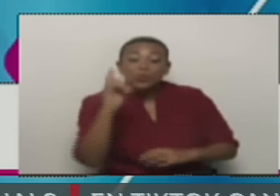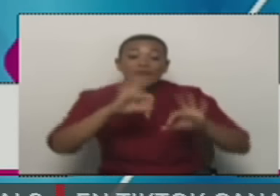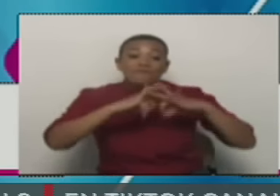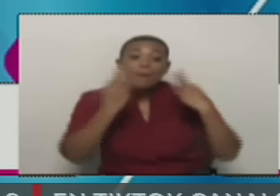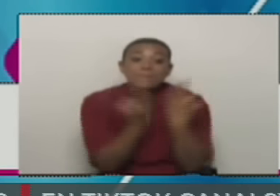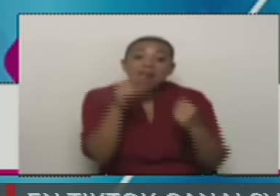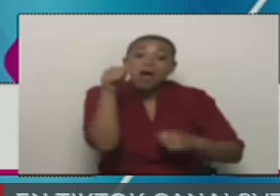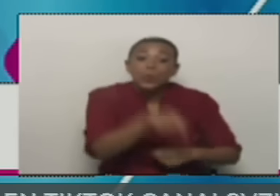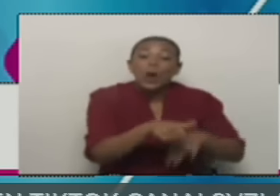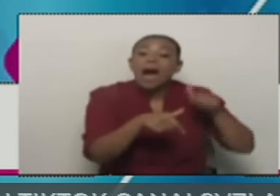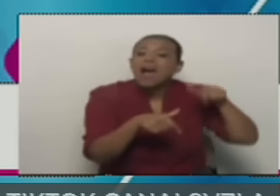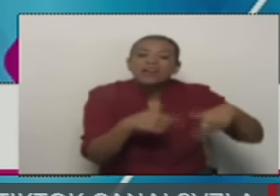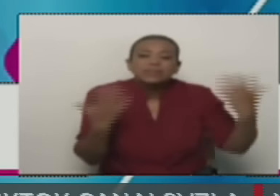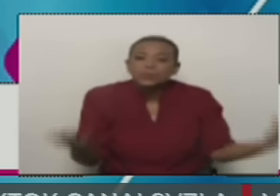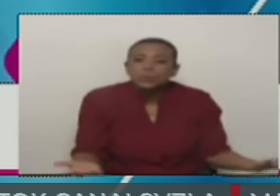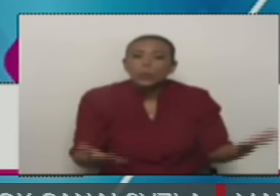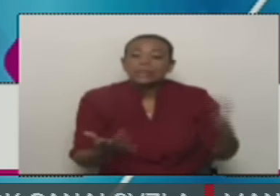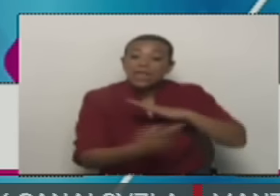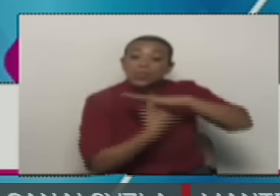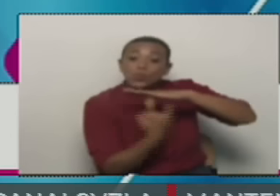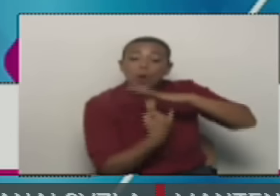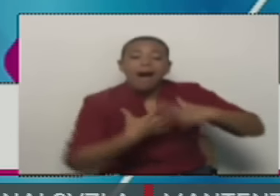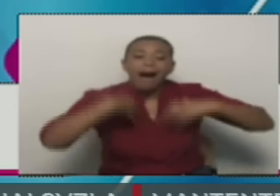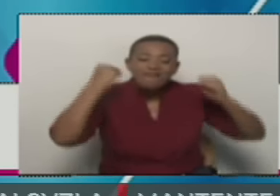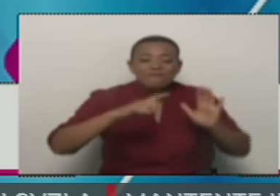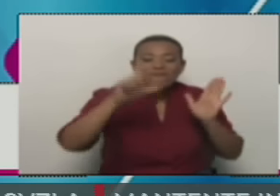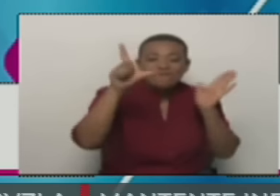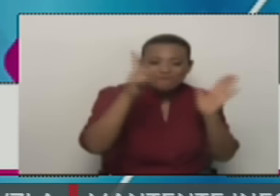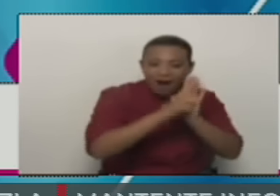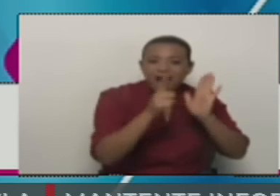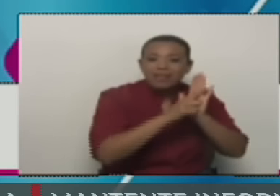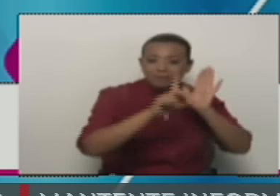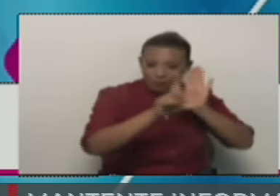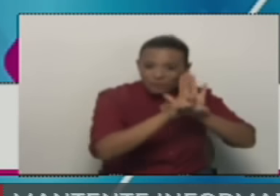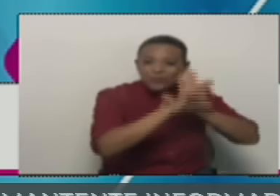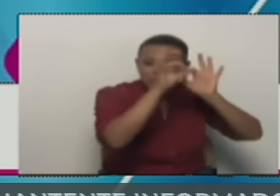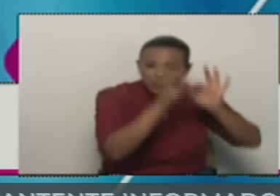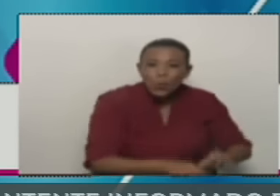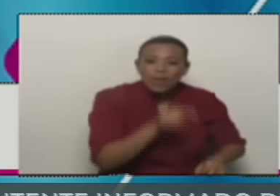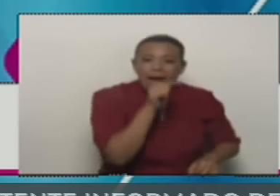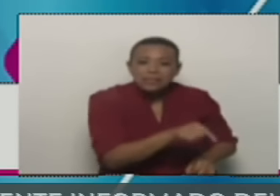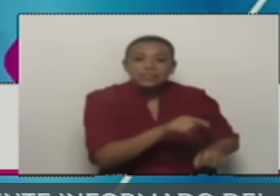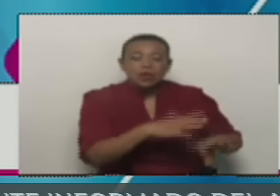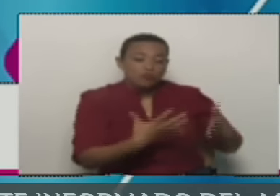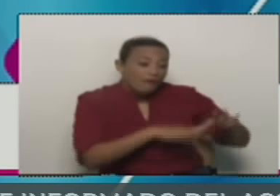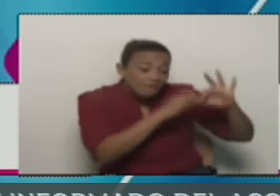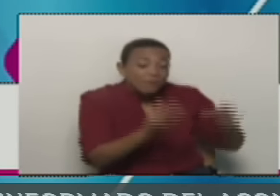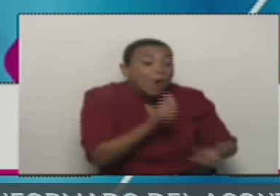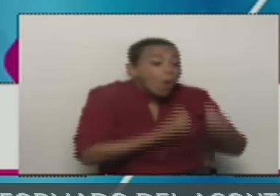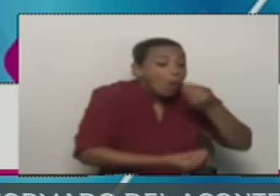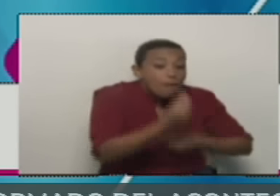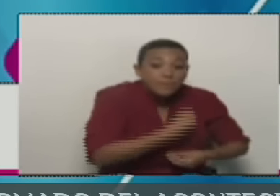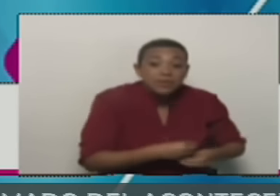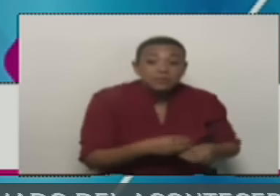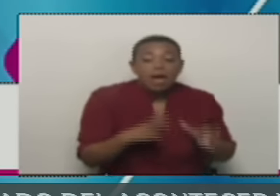para nós, tem sido a base. No Brasil, a agricultura familiar é o que alimenta